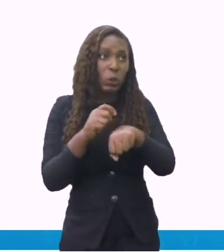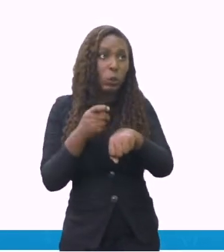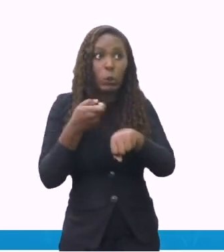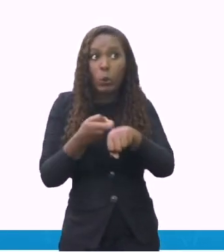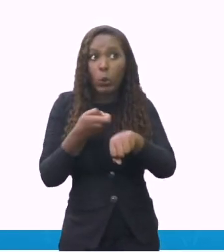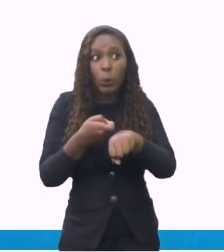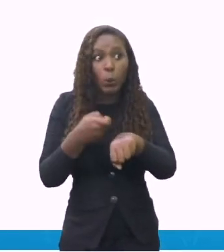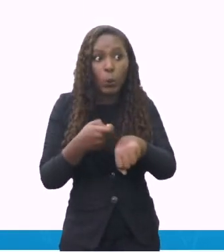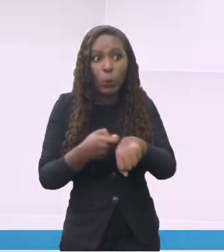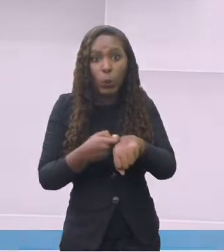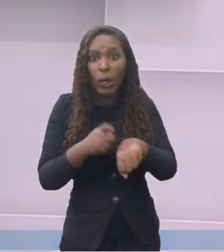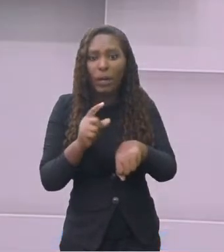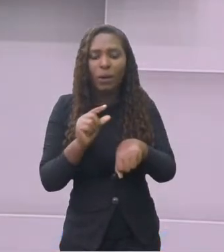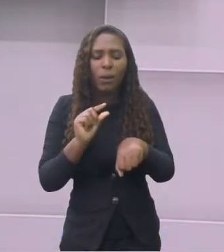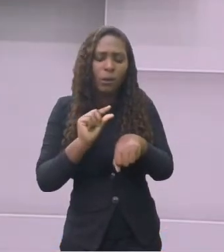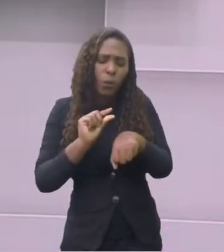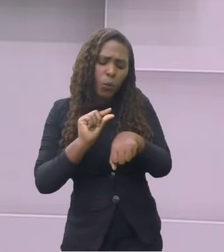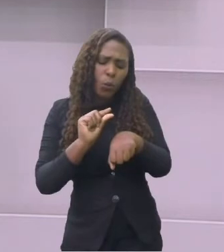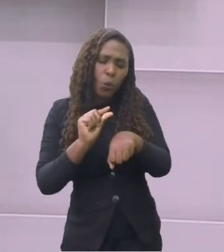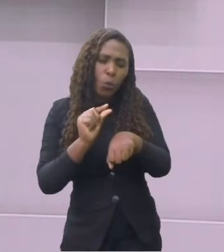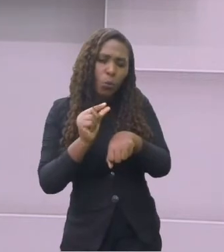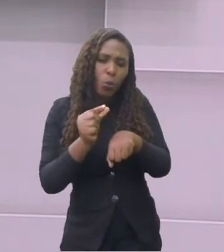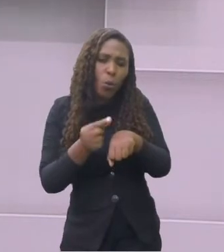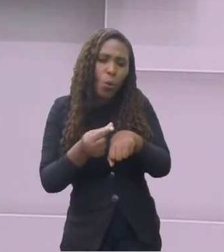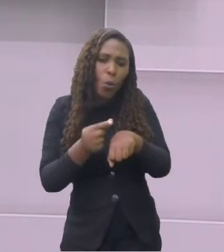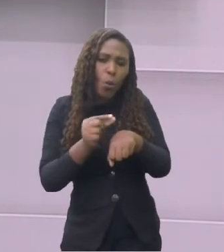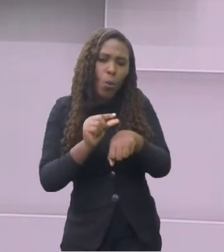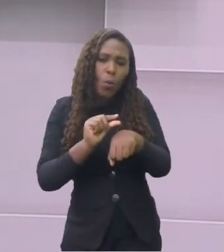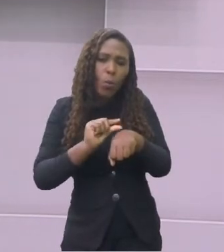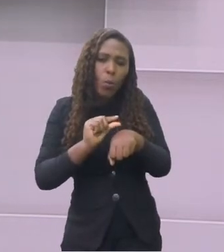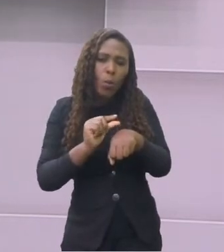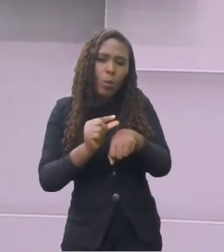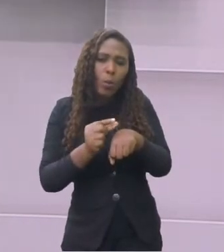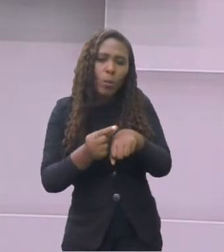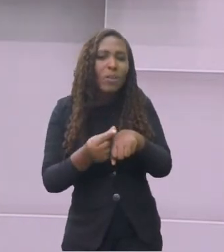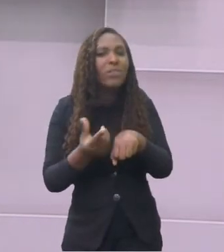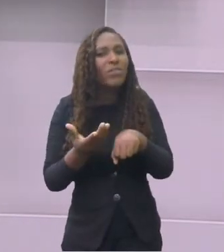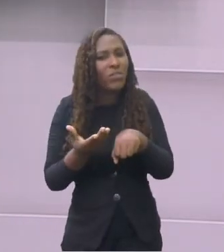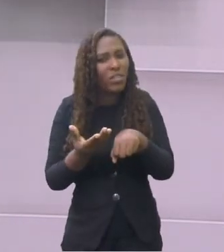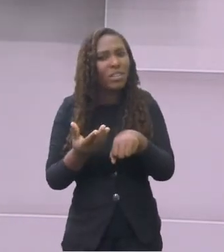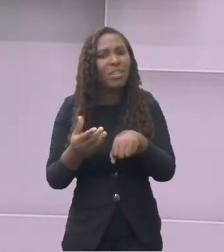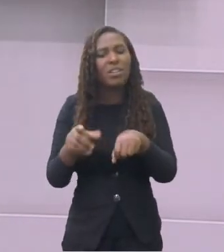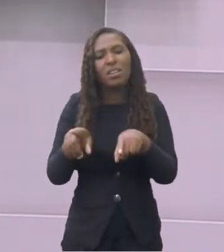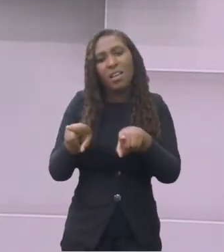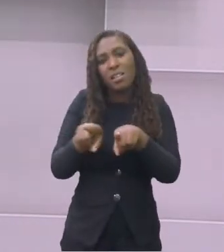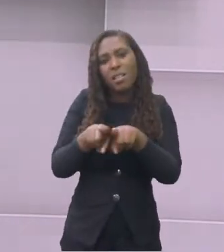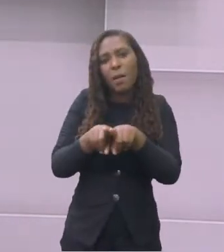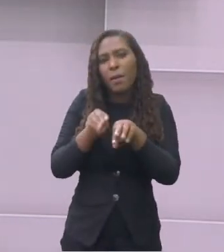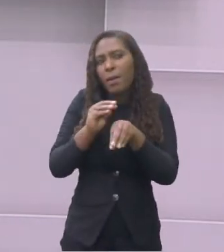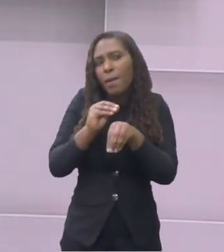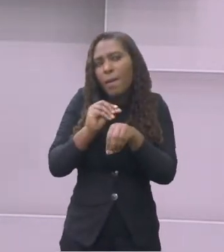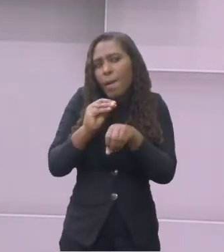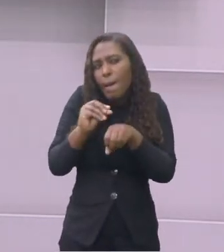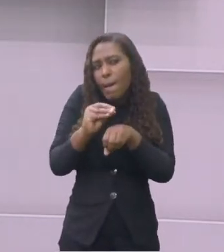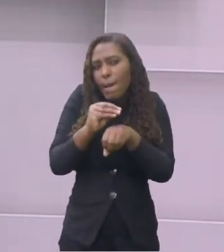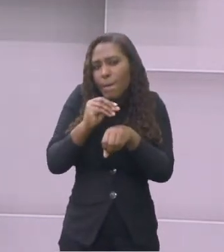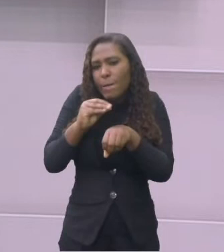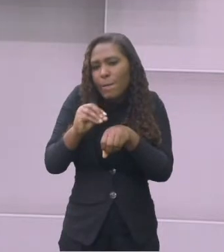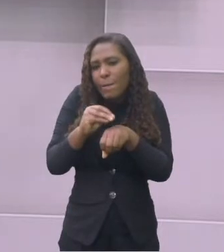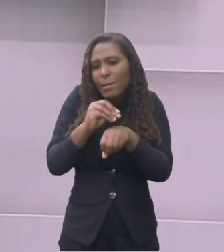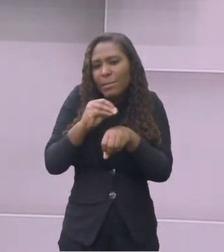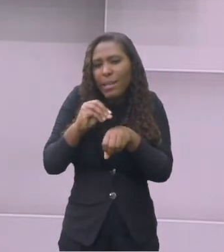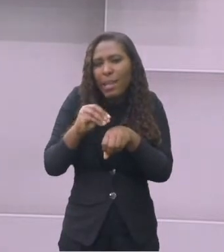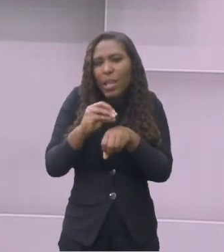Ah, beleza! Rochas vulcânicas se formam na parte superior, na parte externa, proveniente da